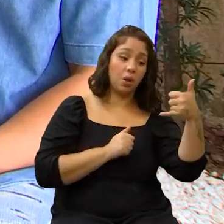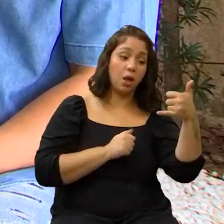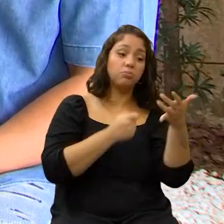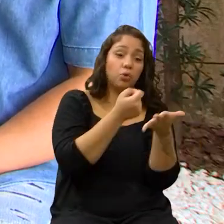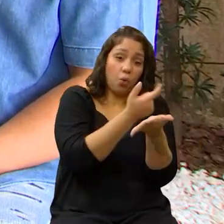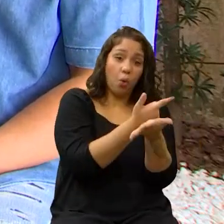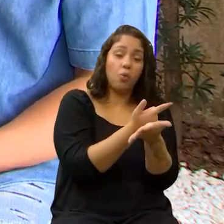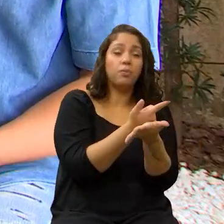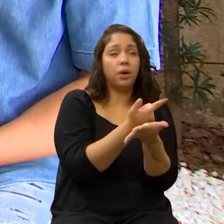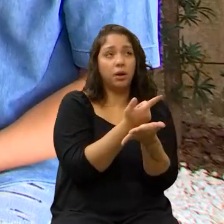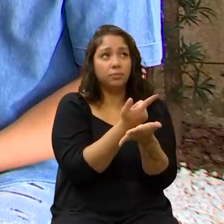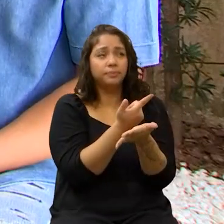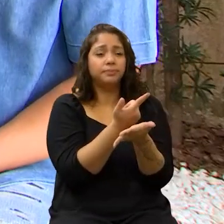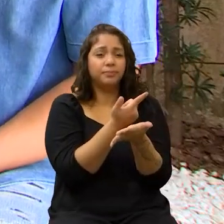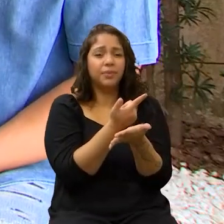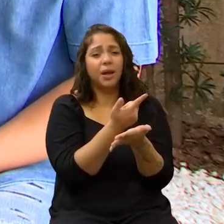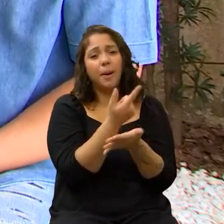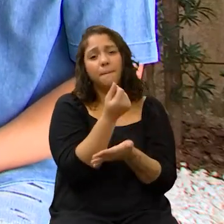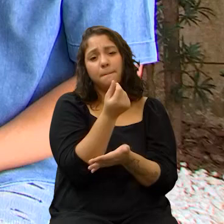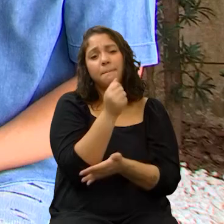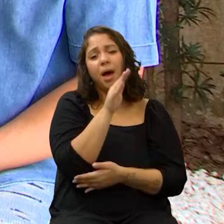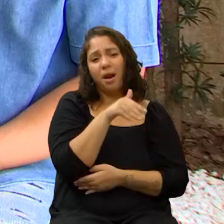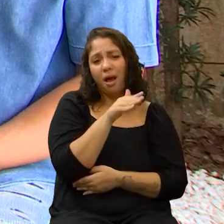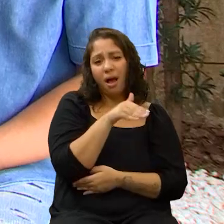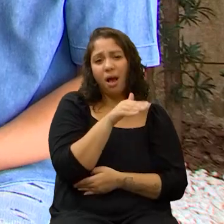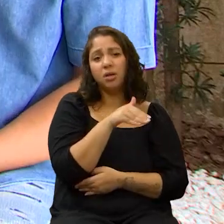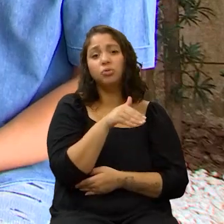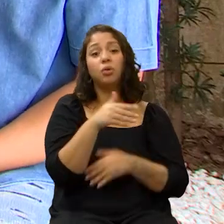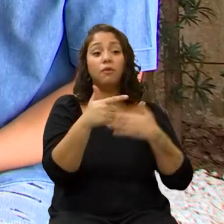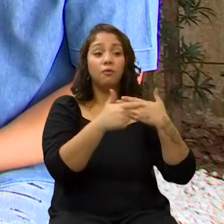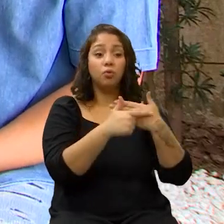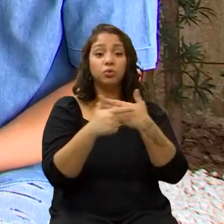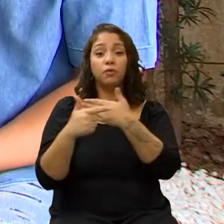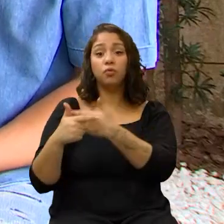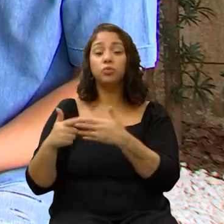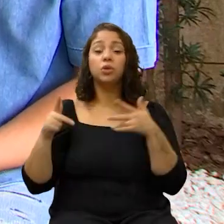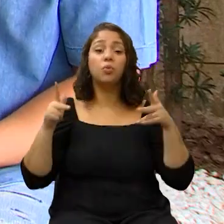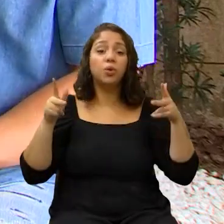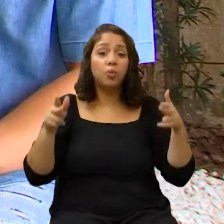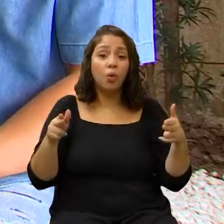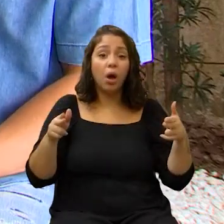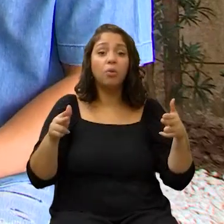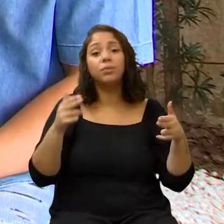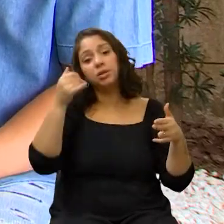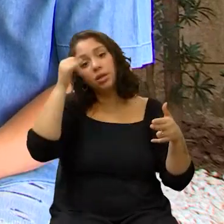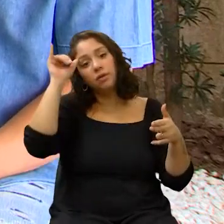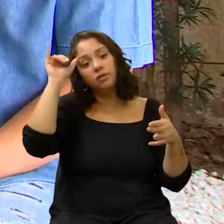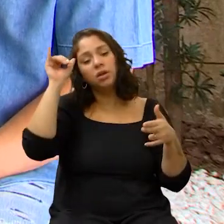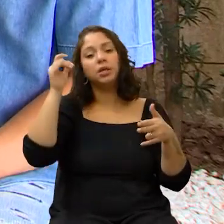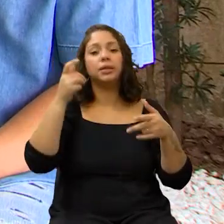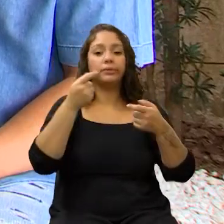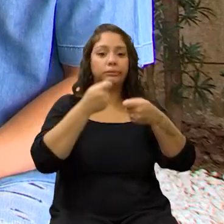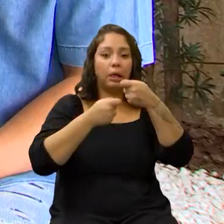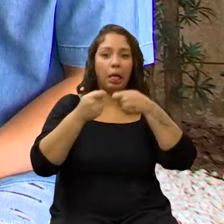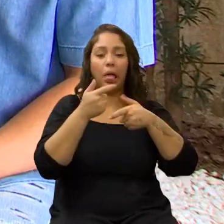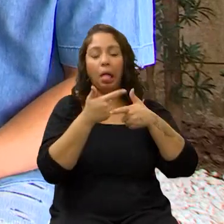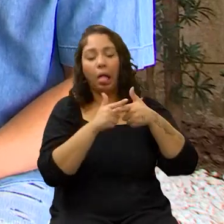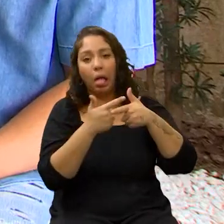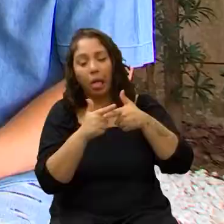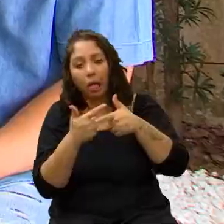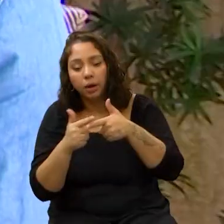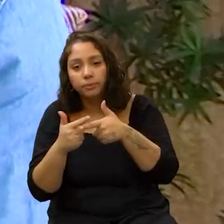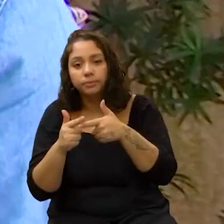mesmas funções que um super celular faria, e você não vai entrar numa situação financeira